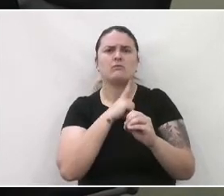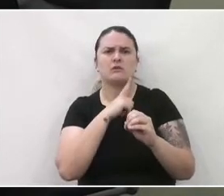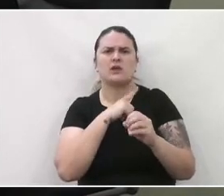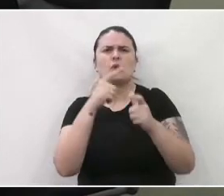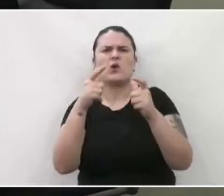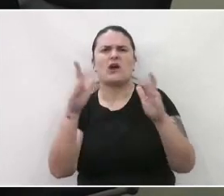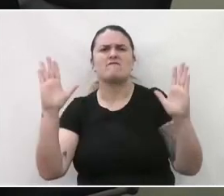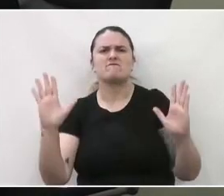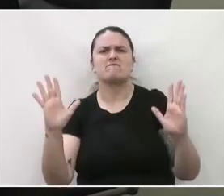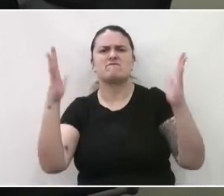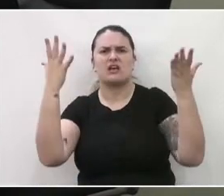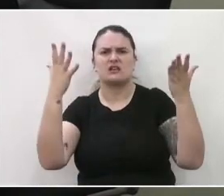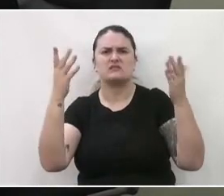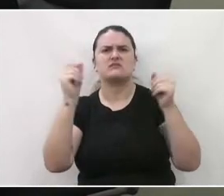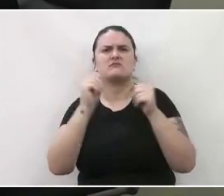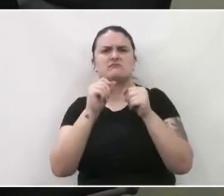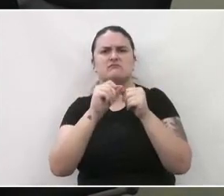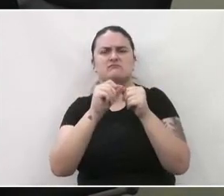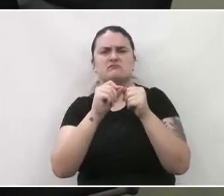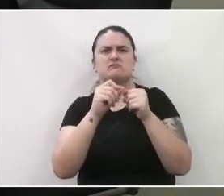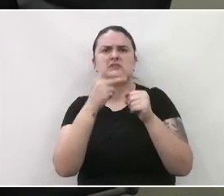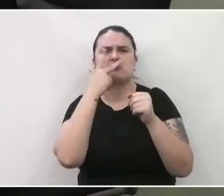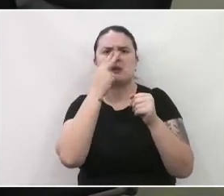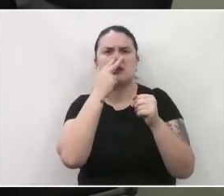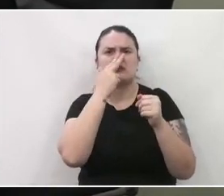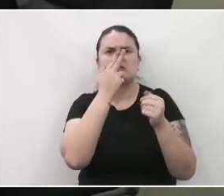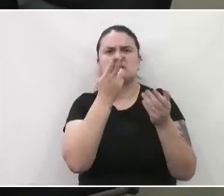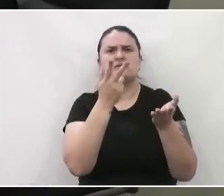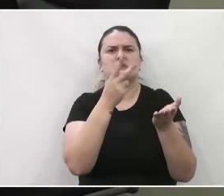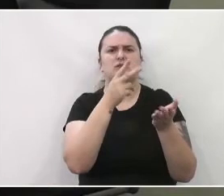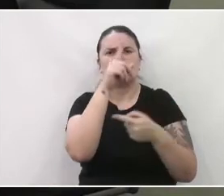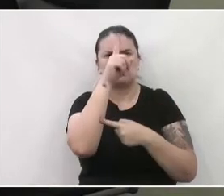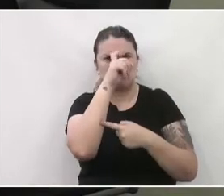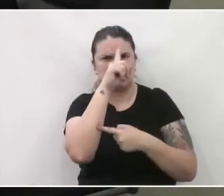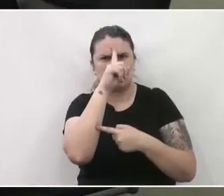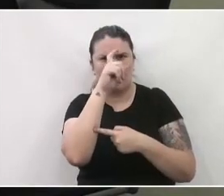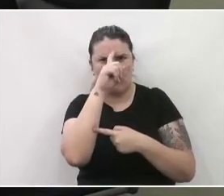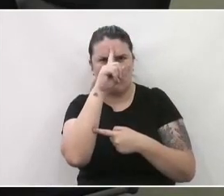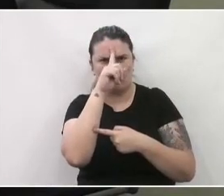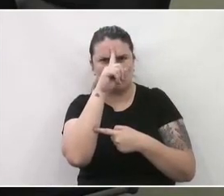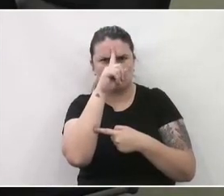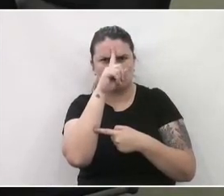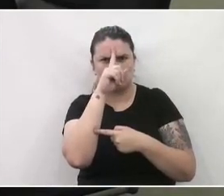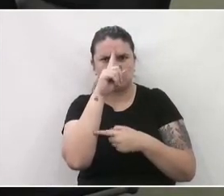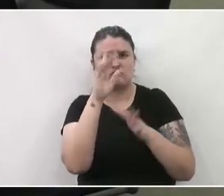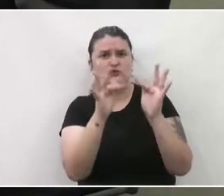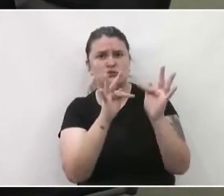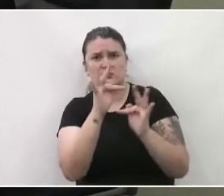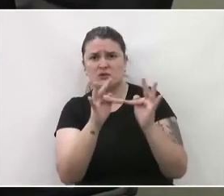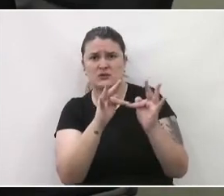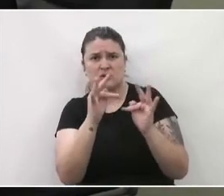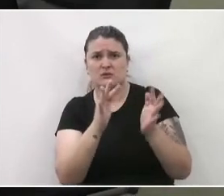foi totalmente montado um hospital de campanha que funcionou.